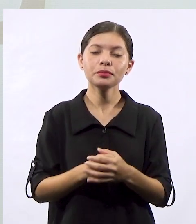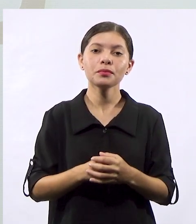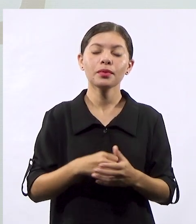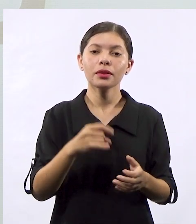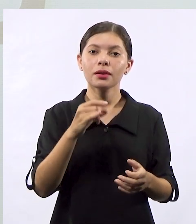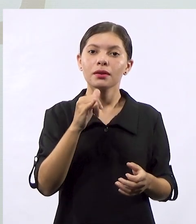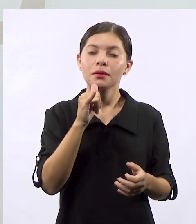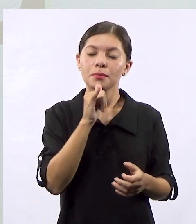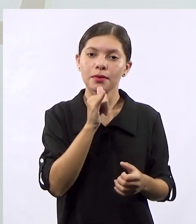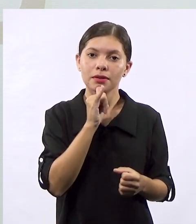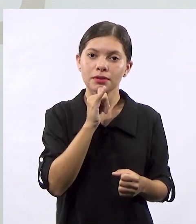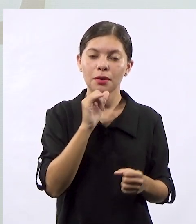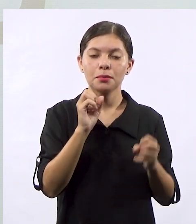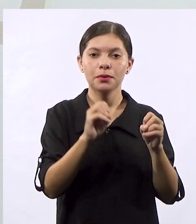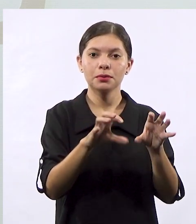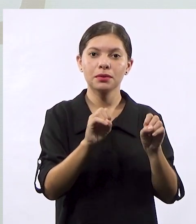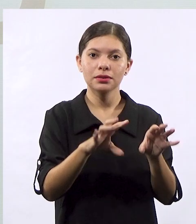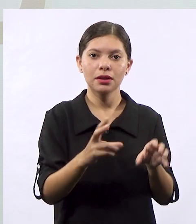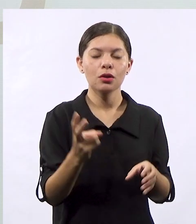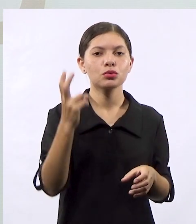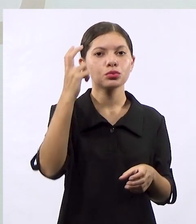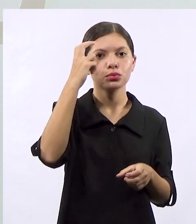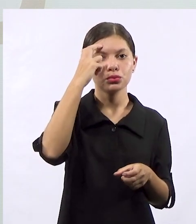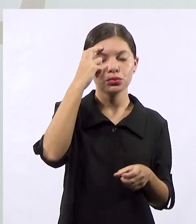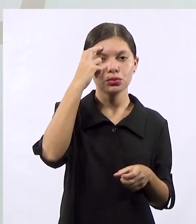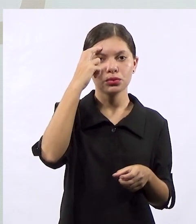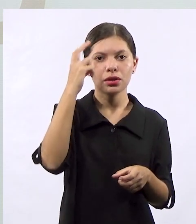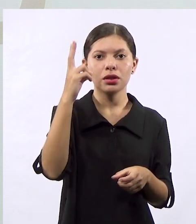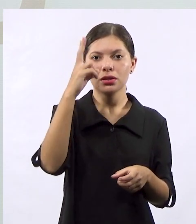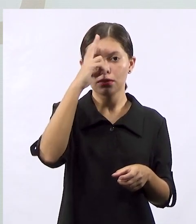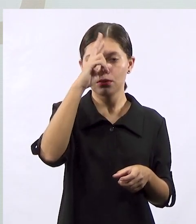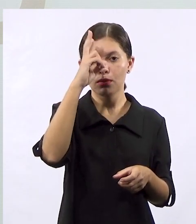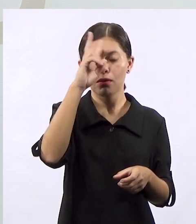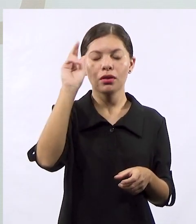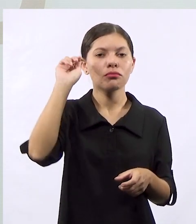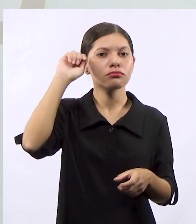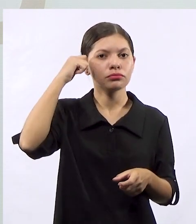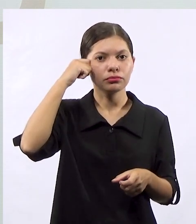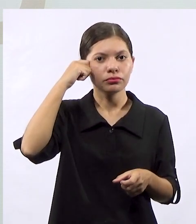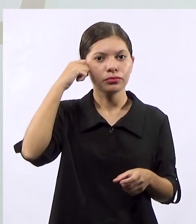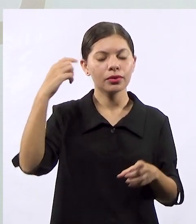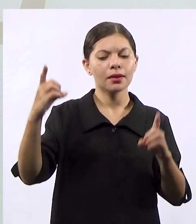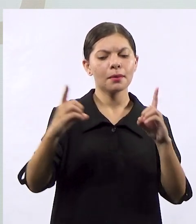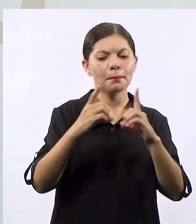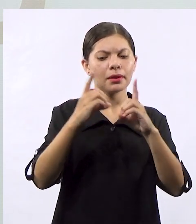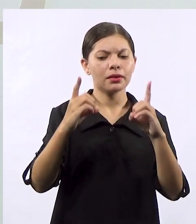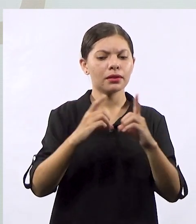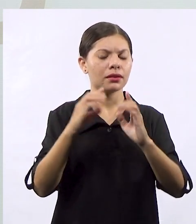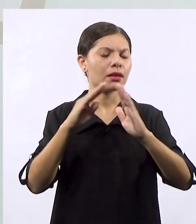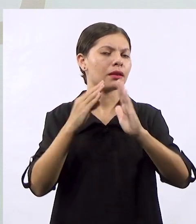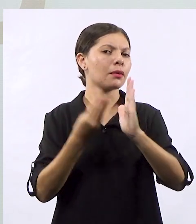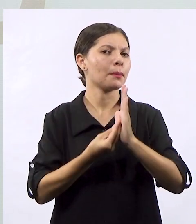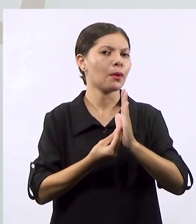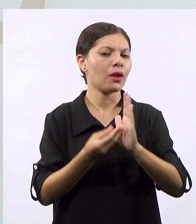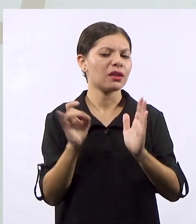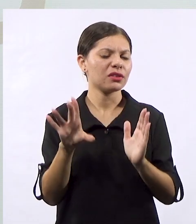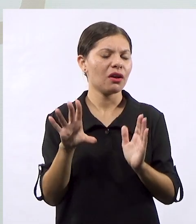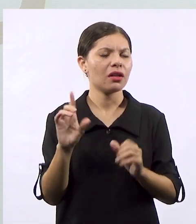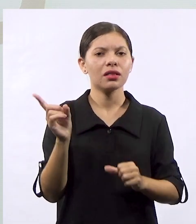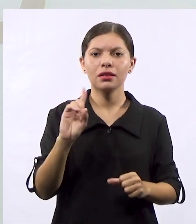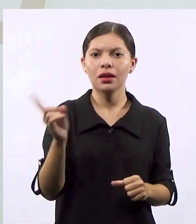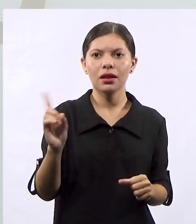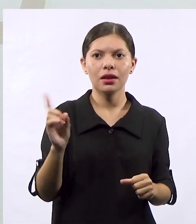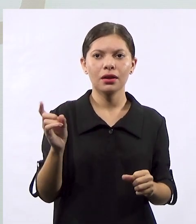públicas, por exemplo, da educação e cultura, história e cultura afro, para atender não só quilombolas, mas